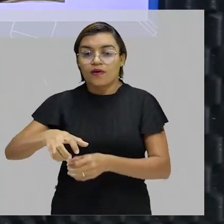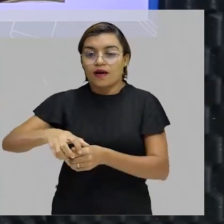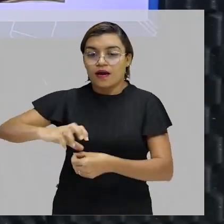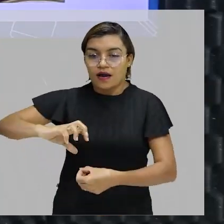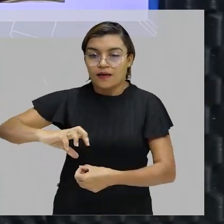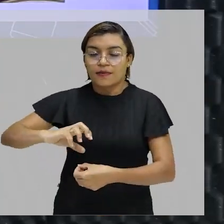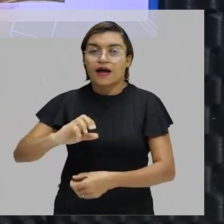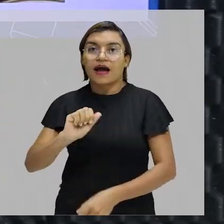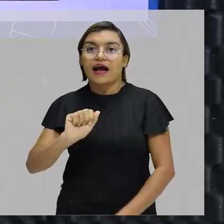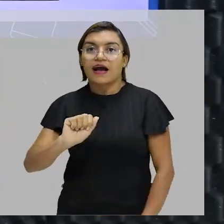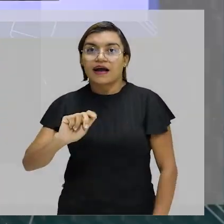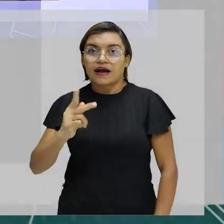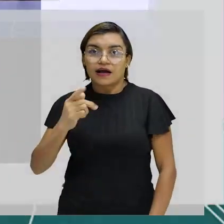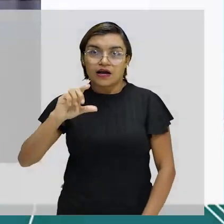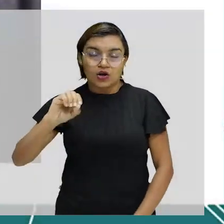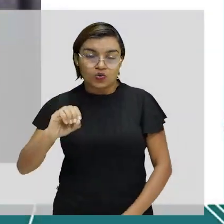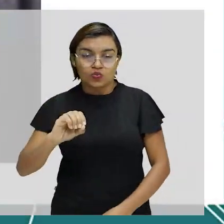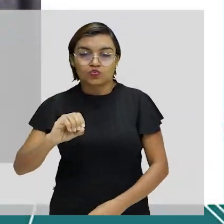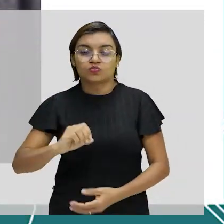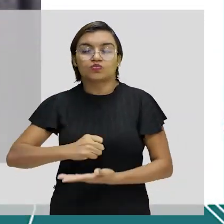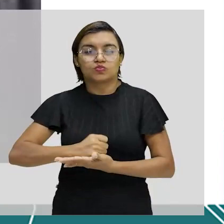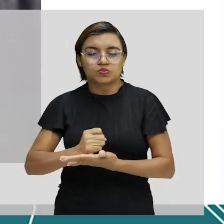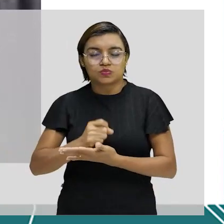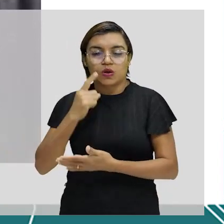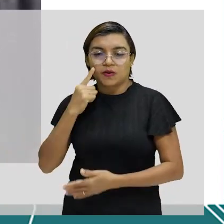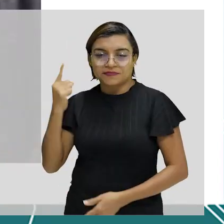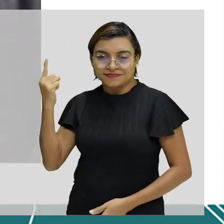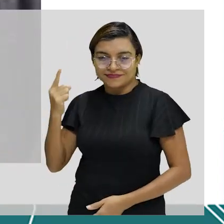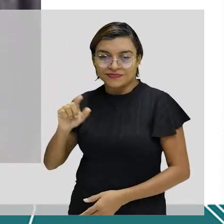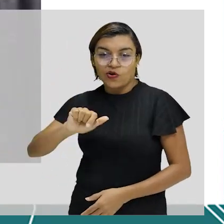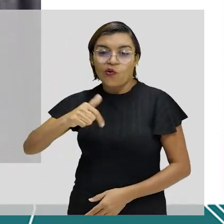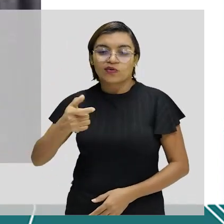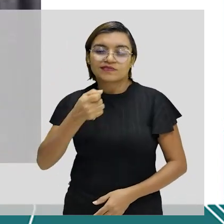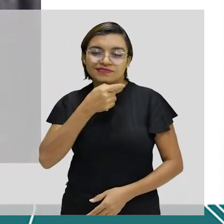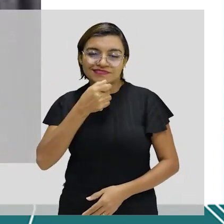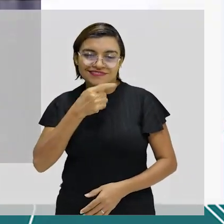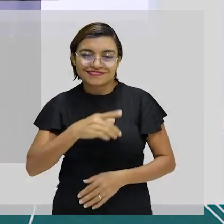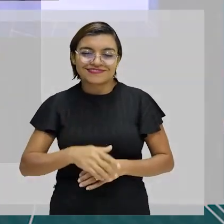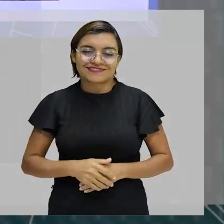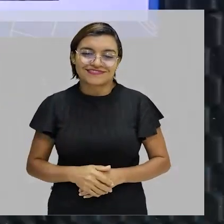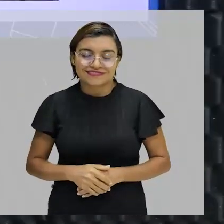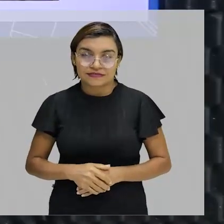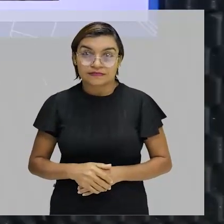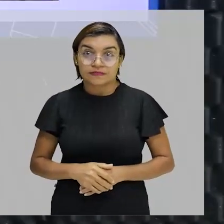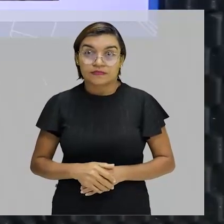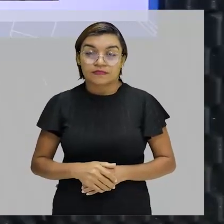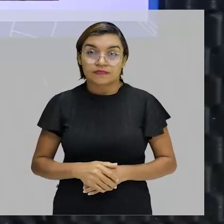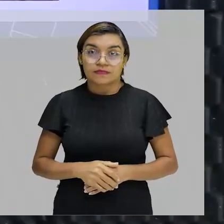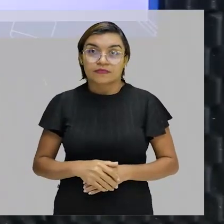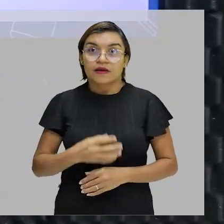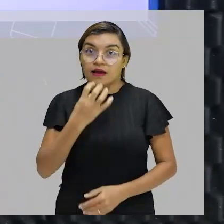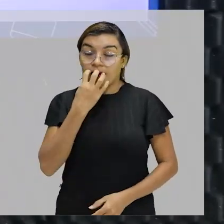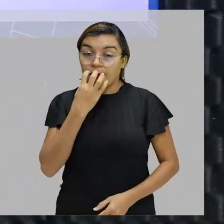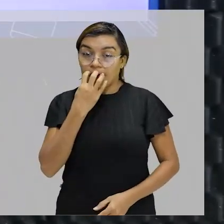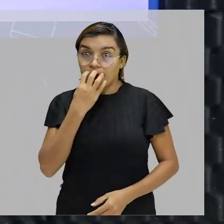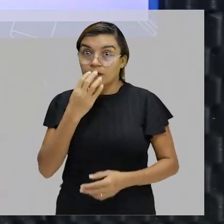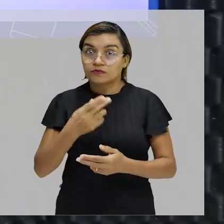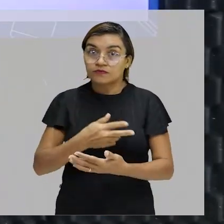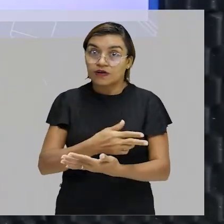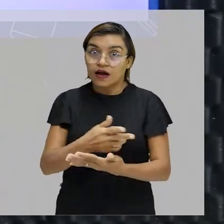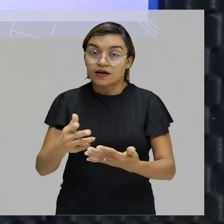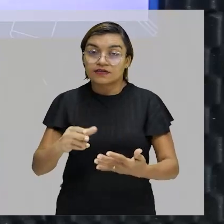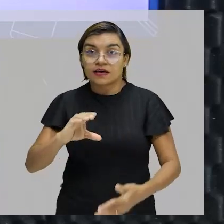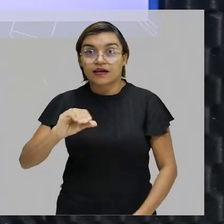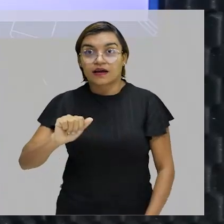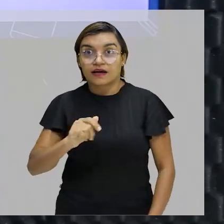alhos embalados, enfim. Outra que eu achei engraçada, plural de cão é cães e não cãos, mas é assim mesmo. Então